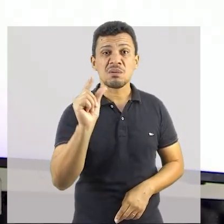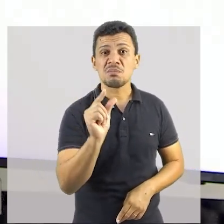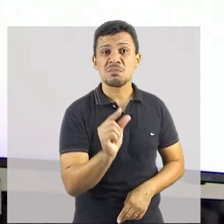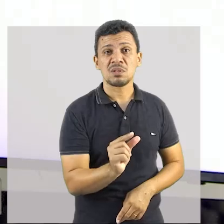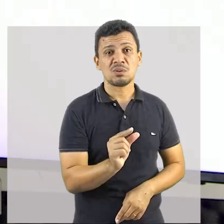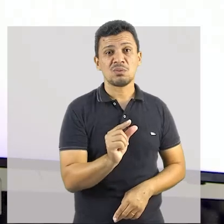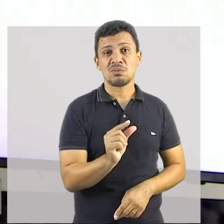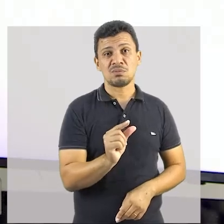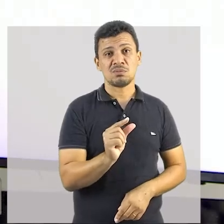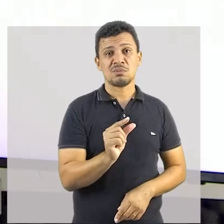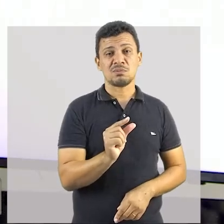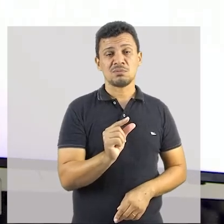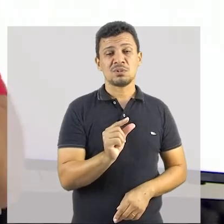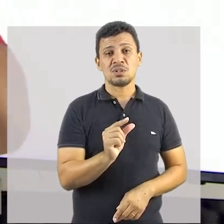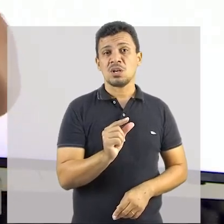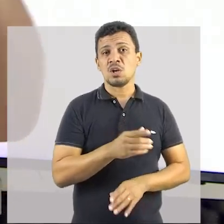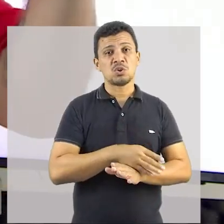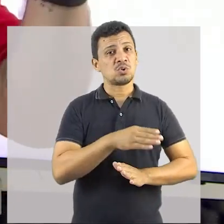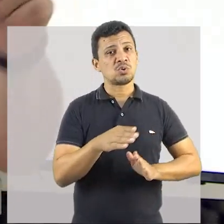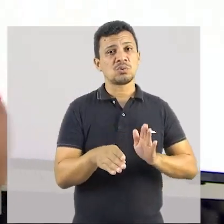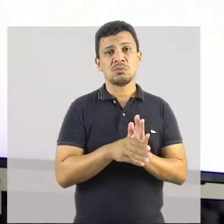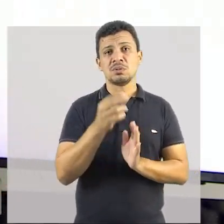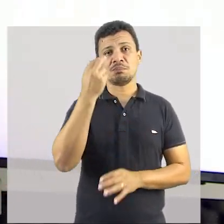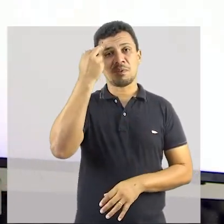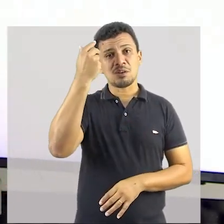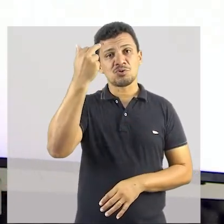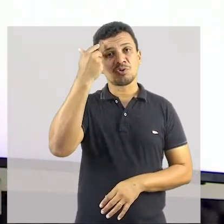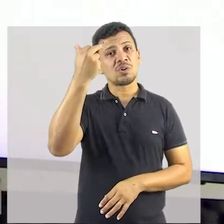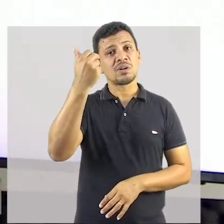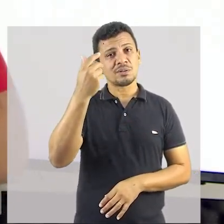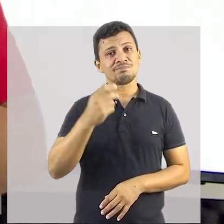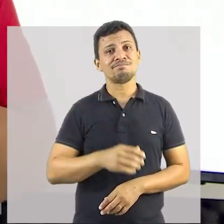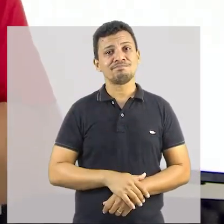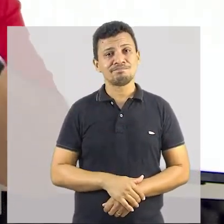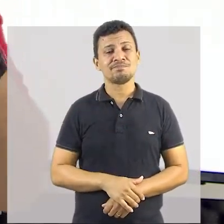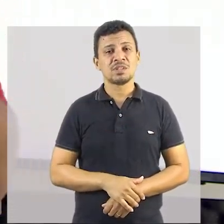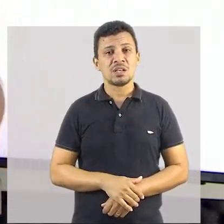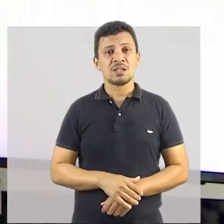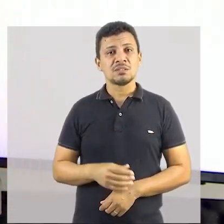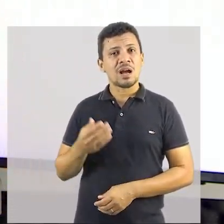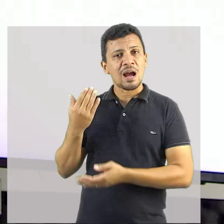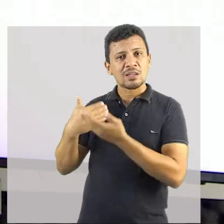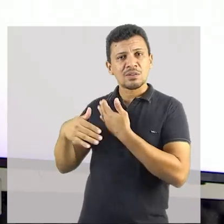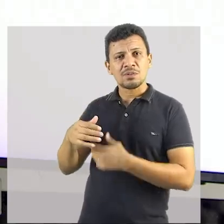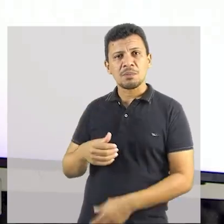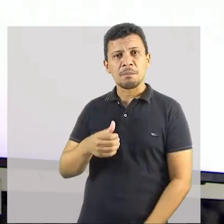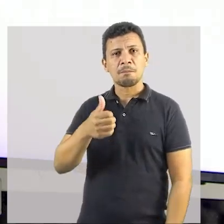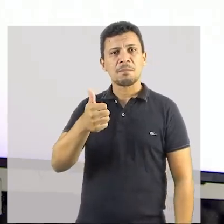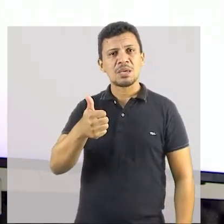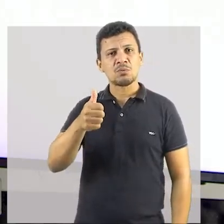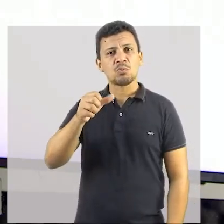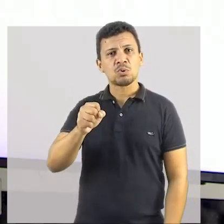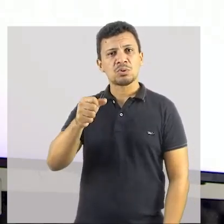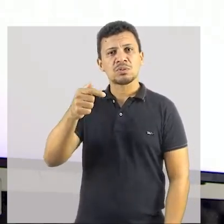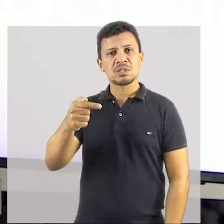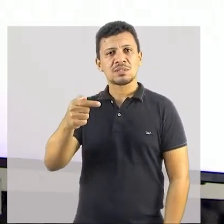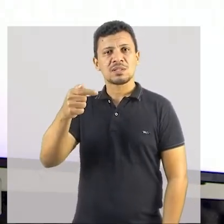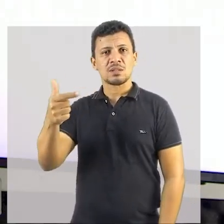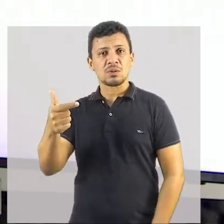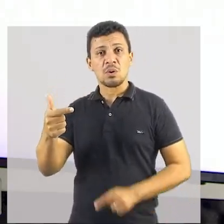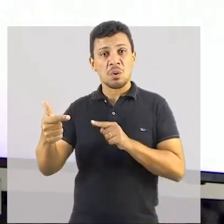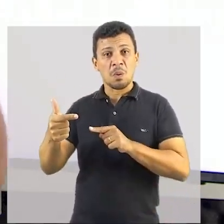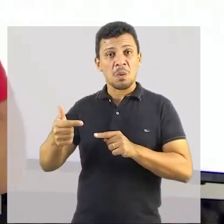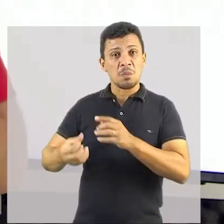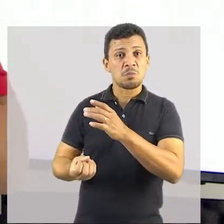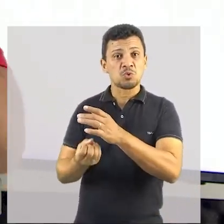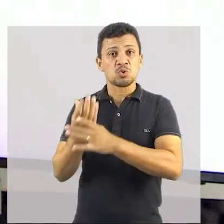só, a menor de toda a nossa história. Isso mesmo. Desde 1872, quando o primeiro censo demográfico